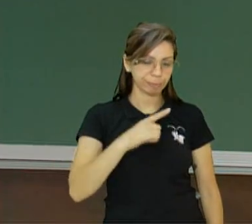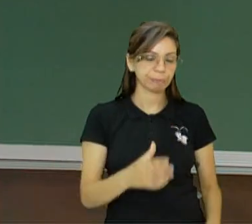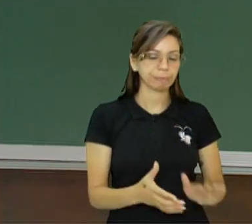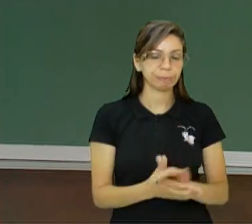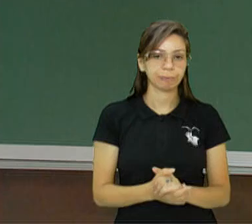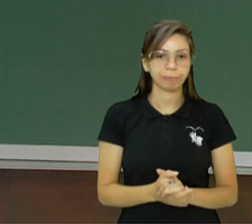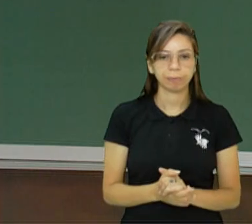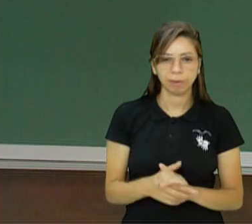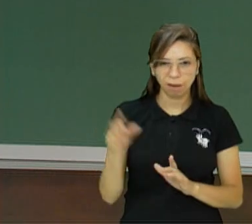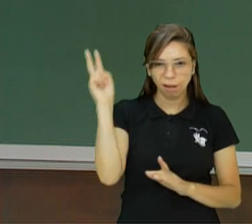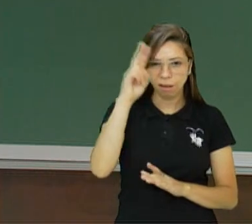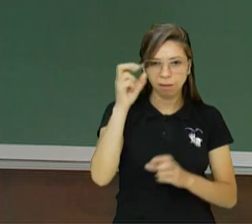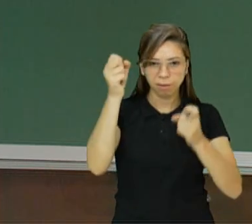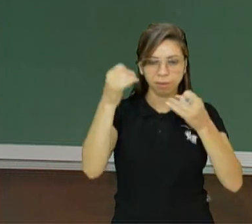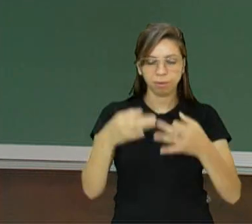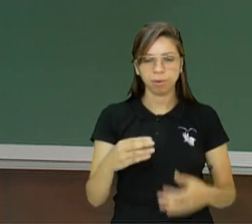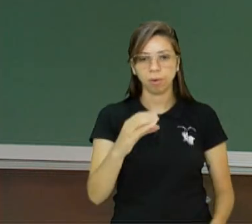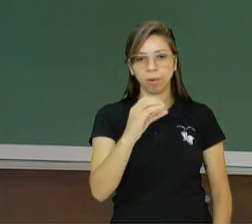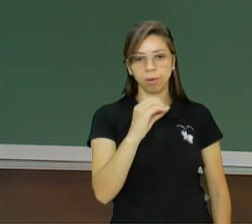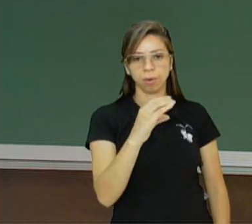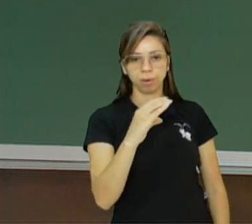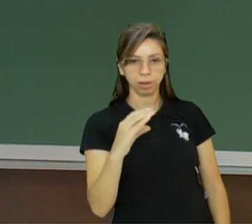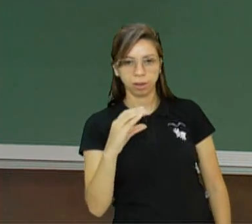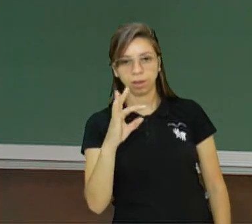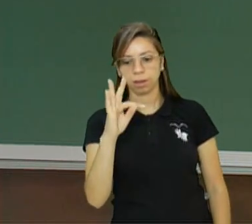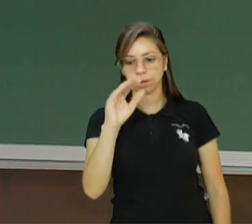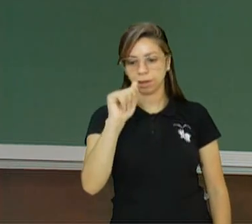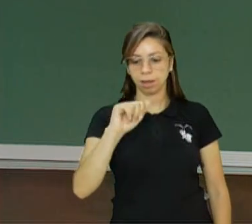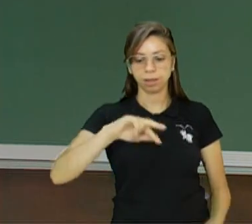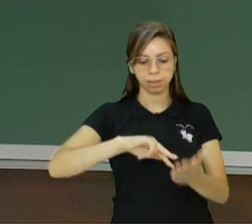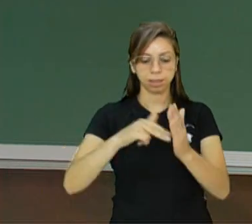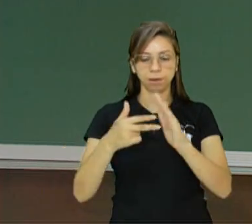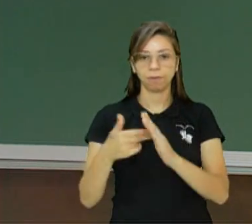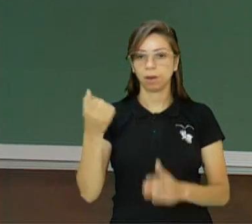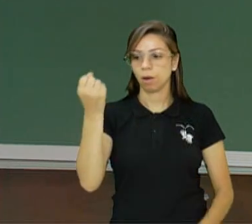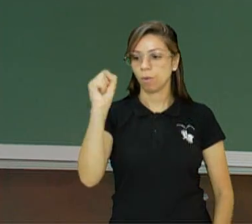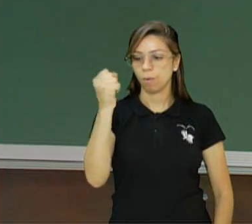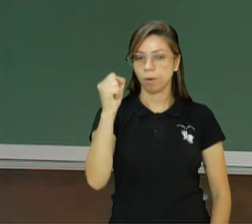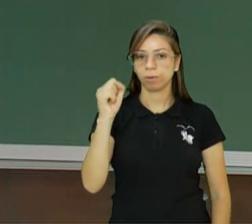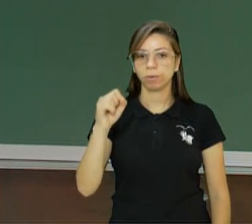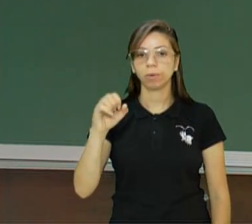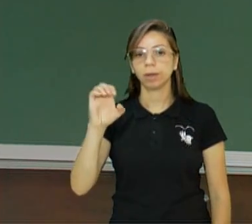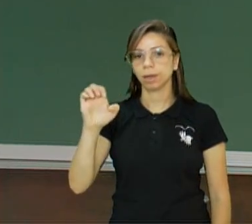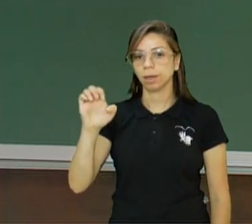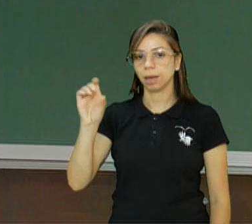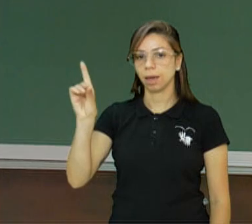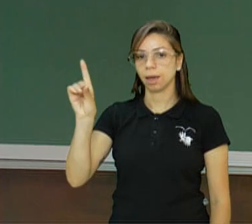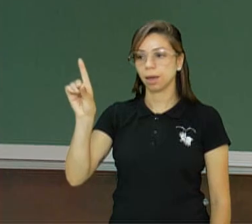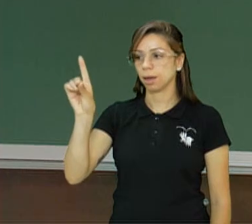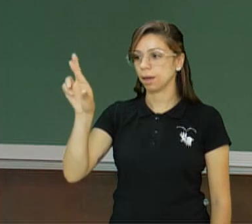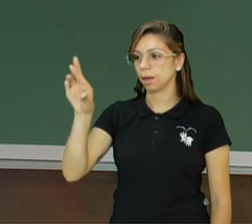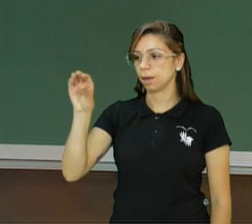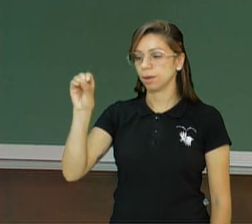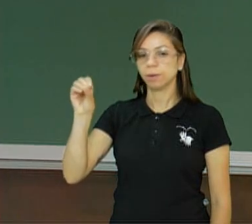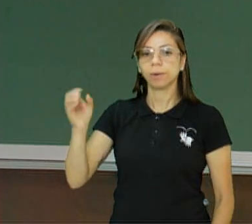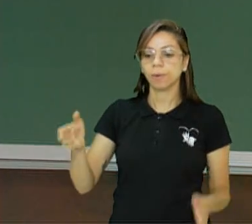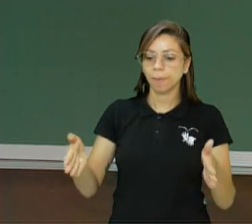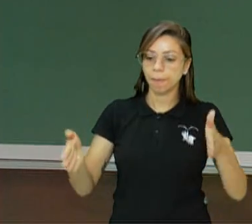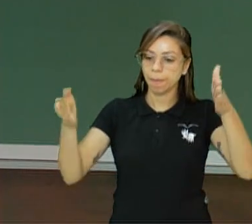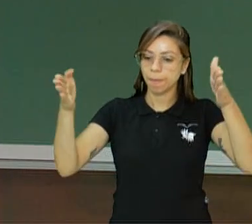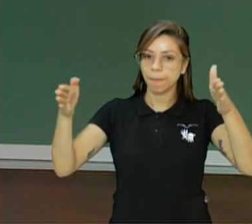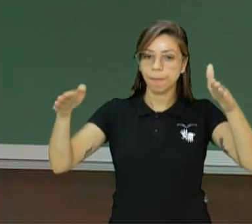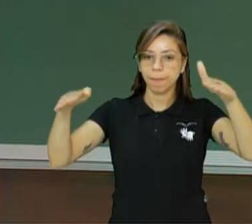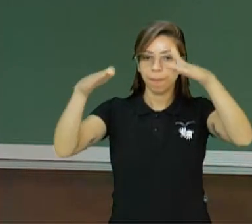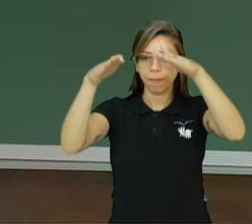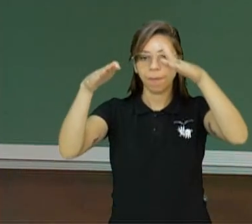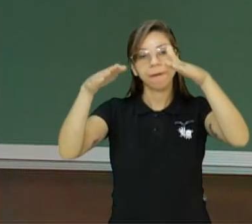lembra que eu expliquei? Octa, 8, edro, faces. Então, significa que o nosso octaedro tem